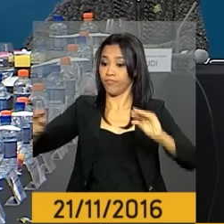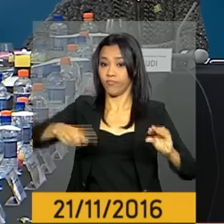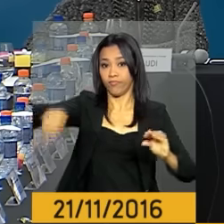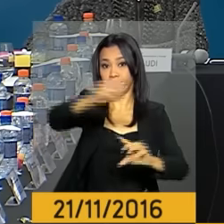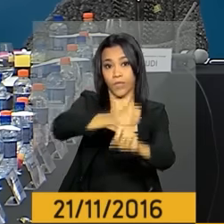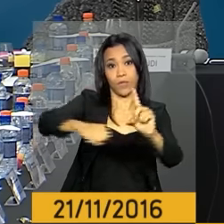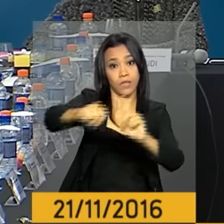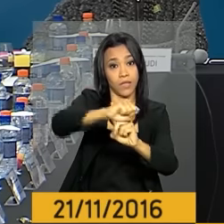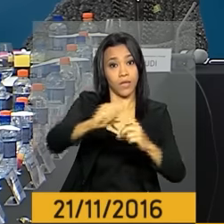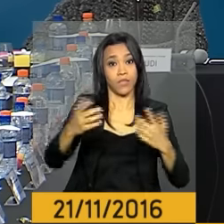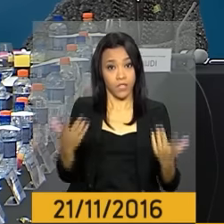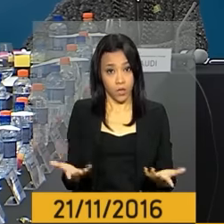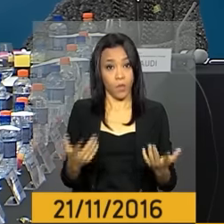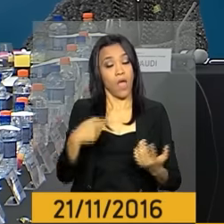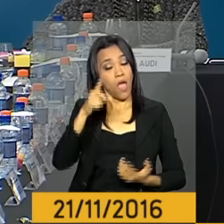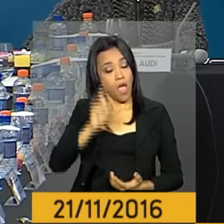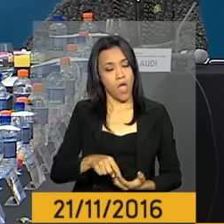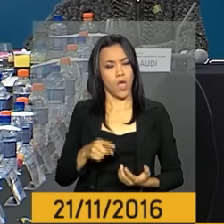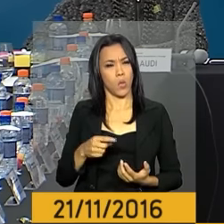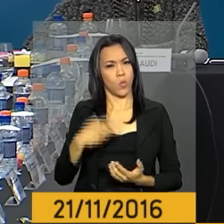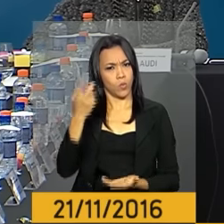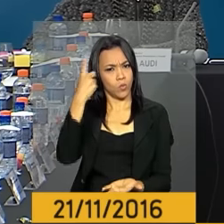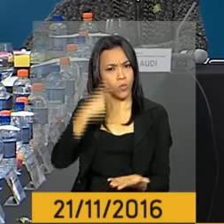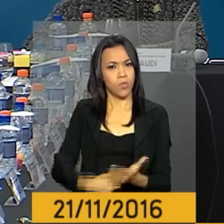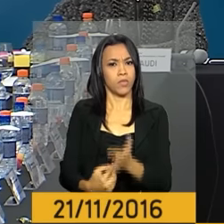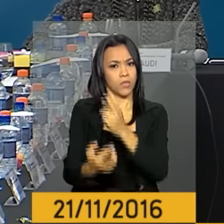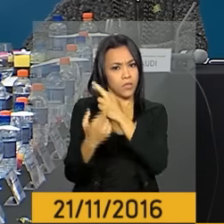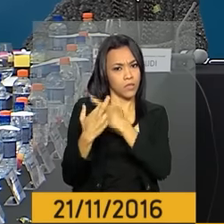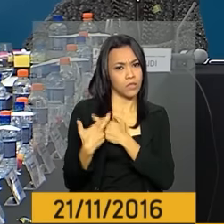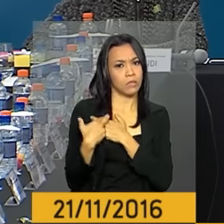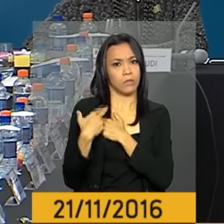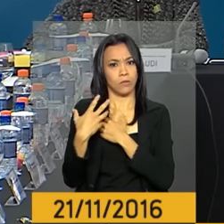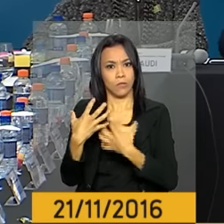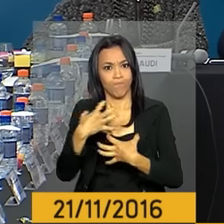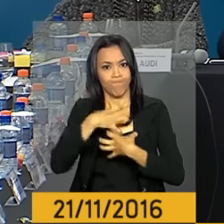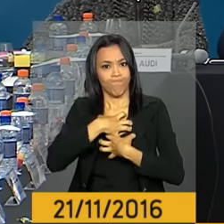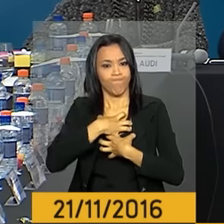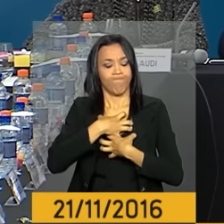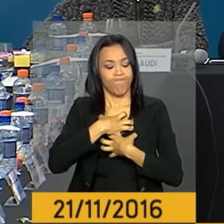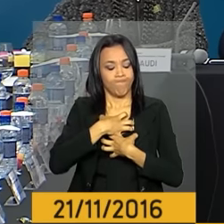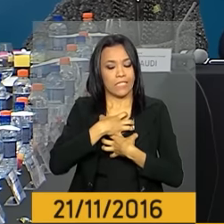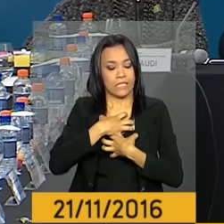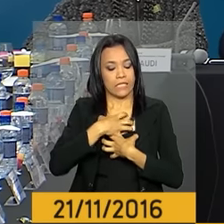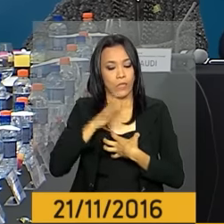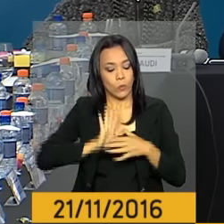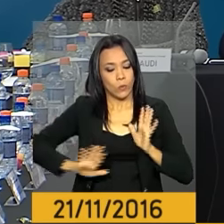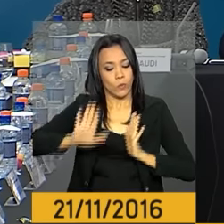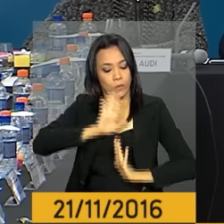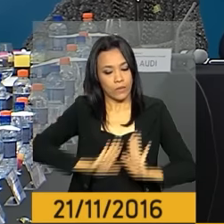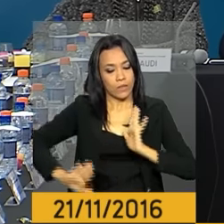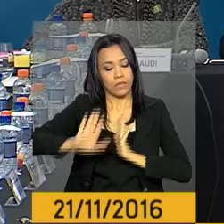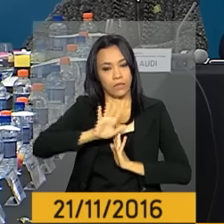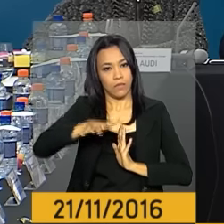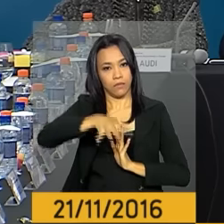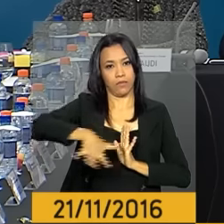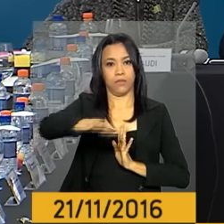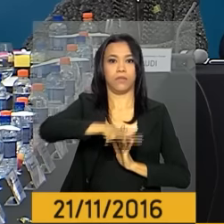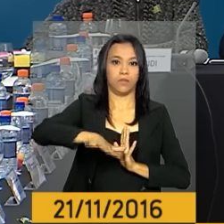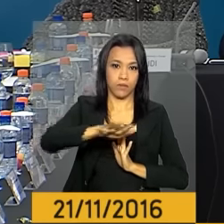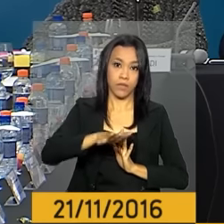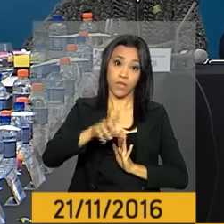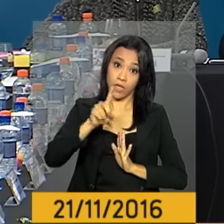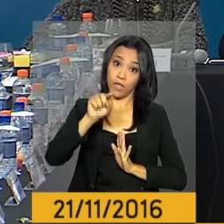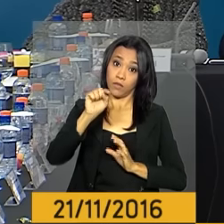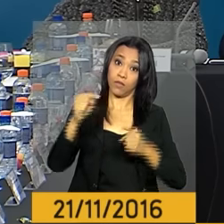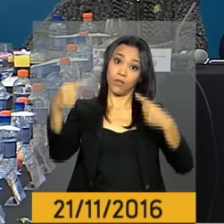Portanto, apenas com seriedade fiscal e sensibilidade social, e aqui vão dois itens do nosso